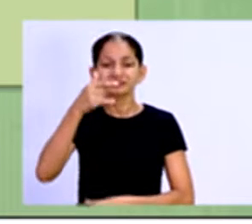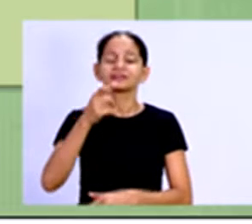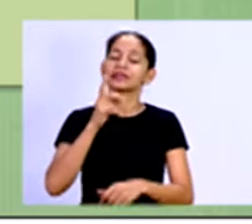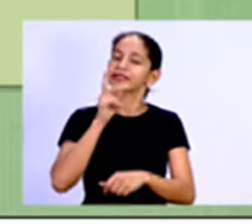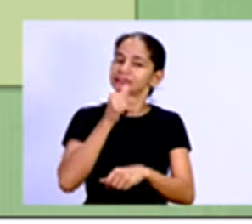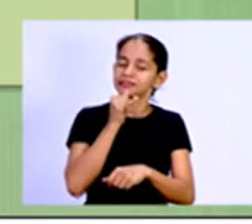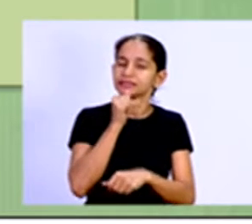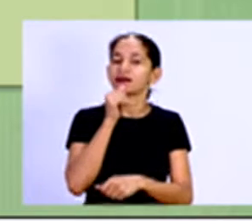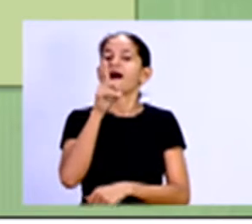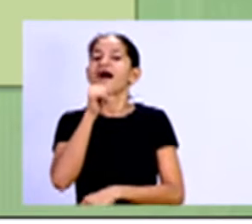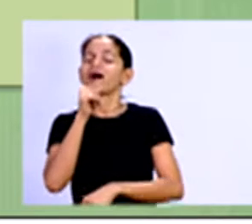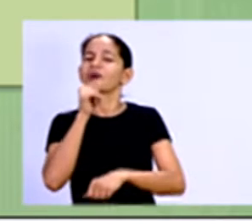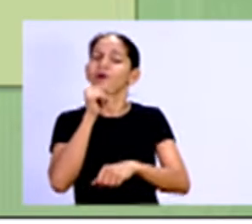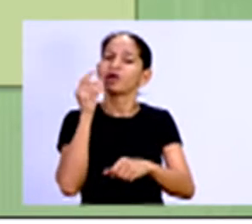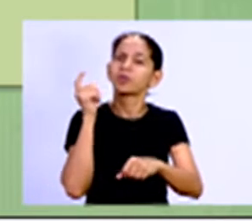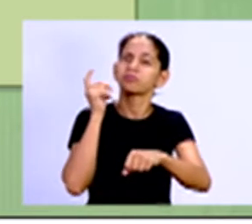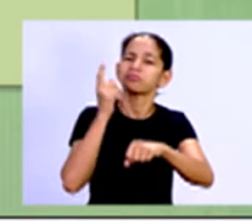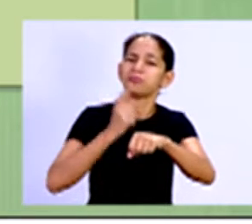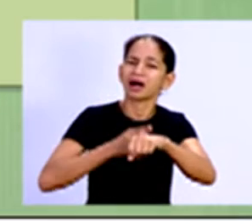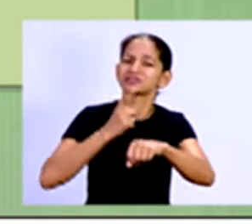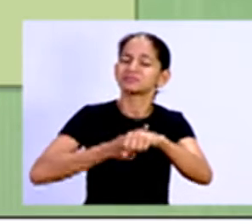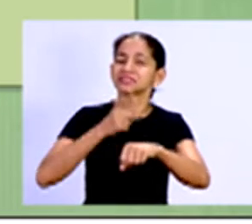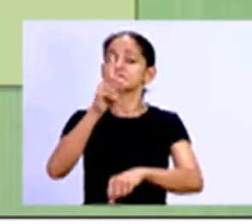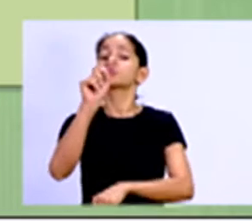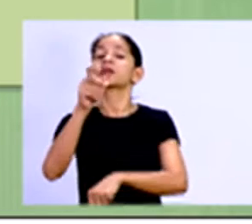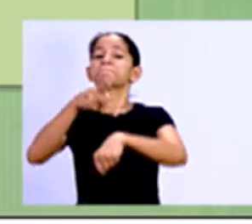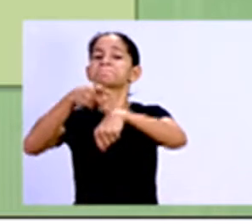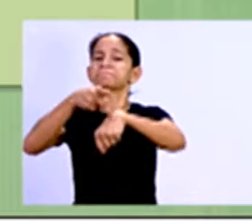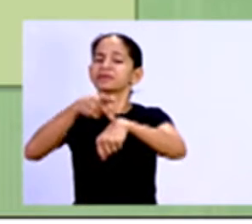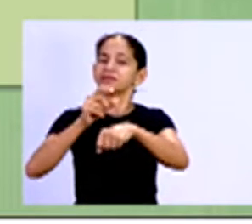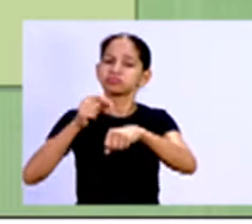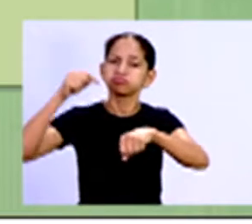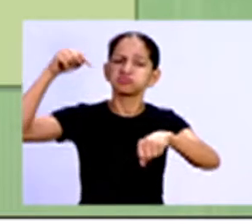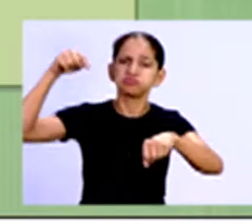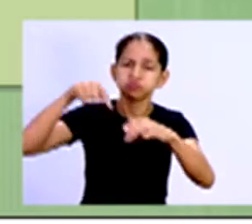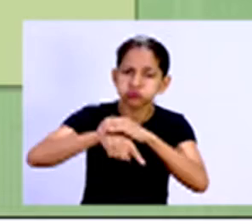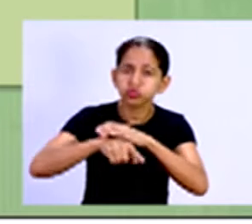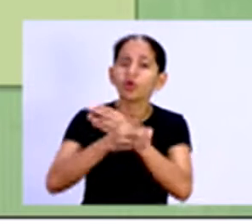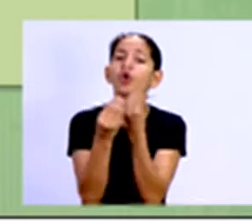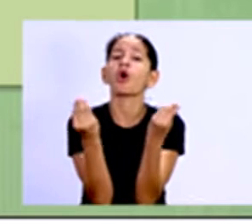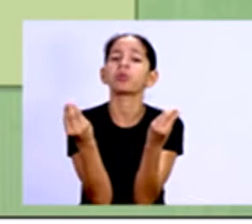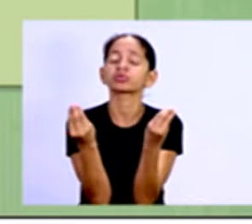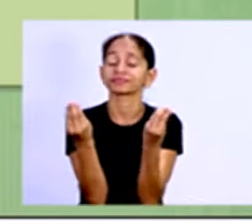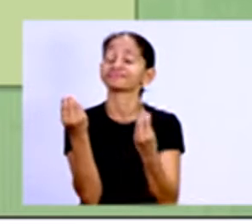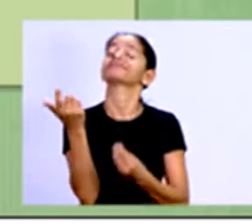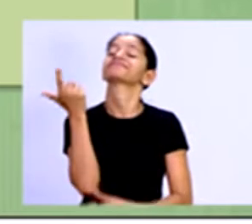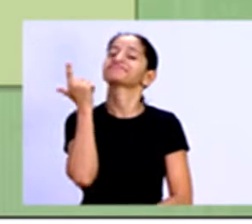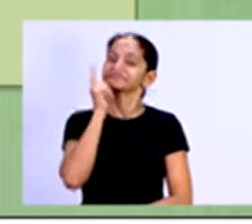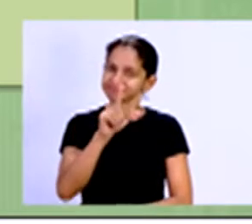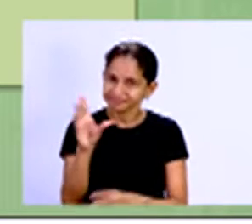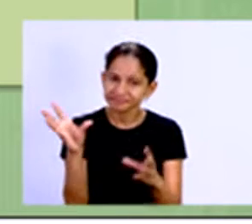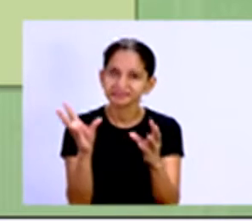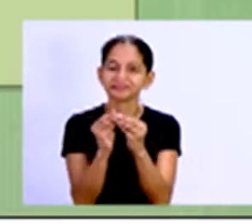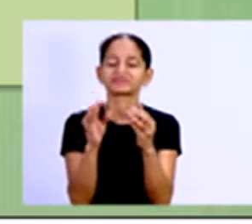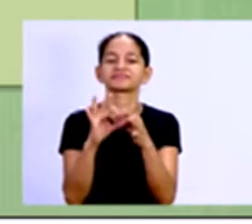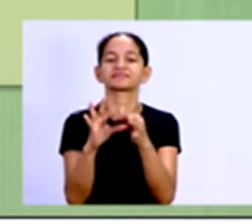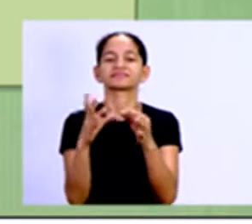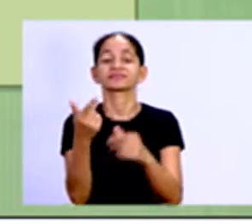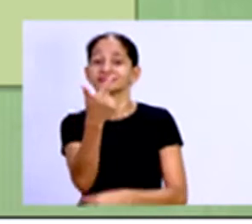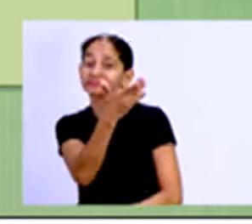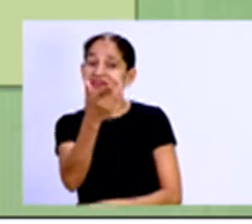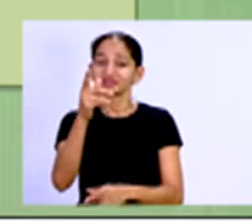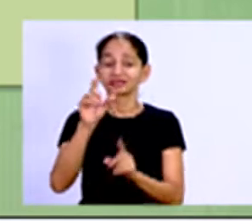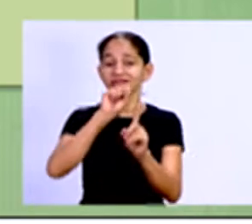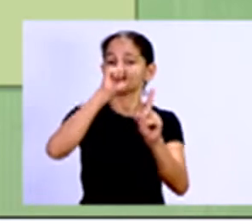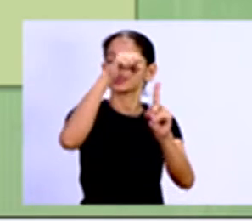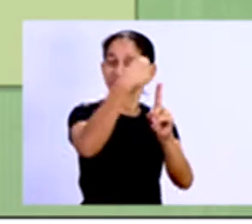pedra dura, tanto bate até que fura. Assim também funciona a sociedade. Isso tudo vai valer das redes de interações que nós vamos